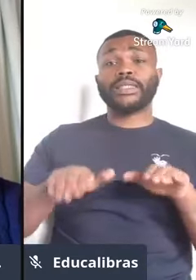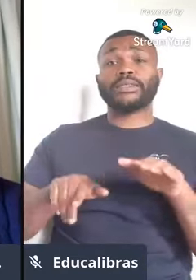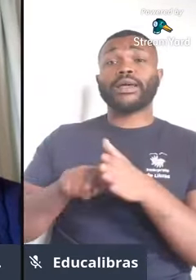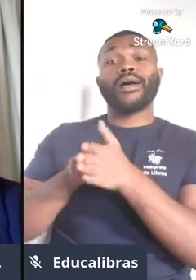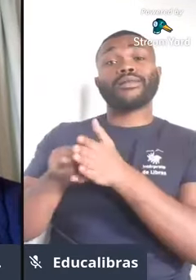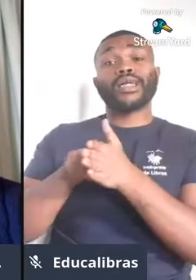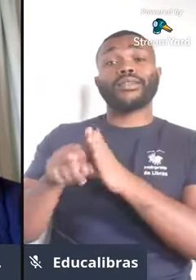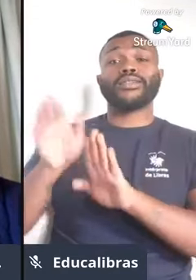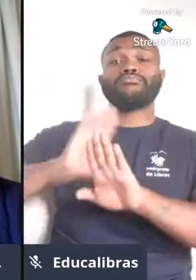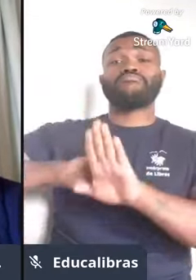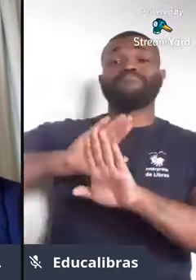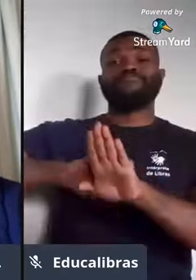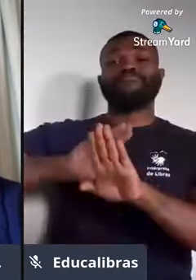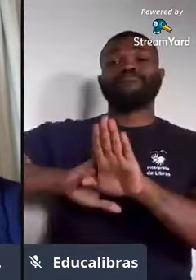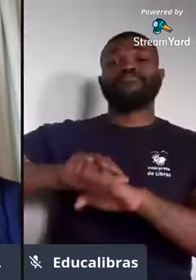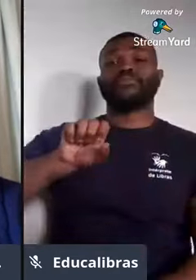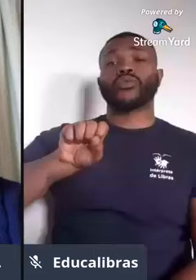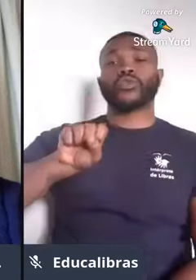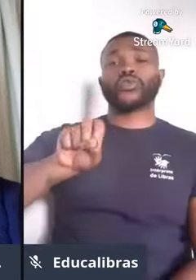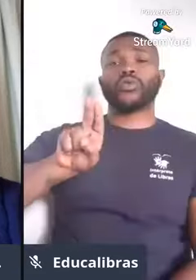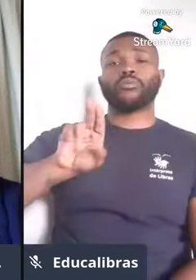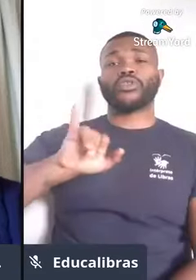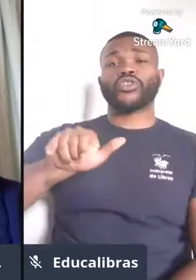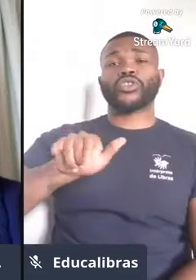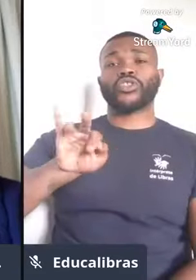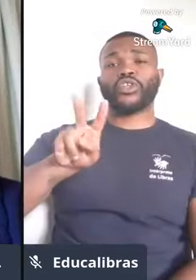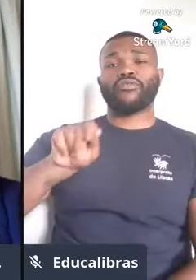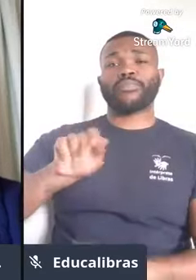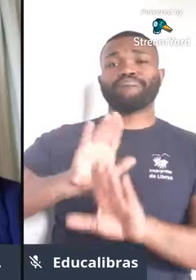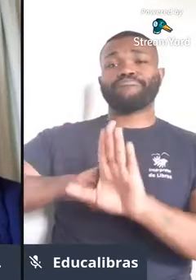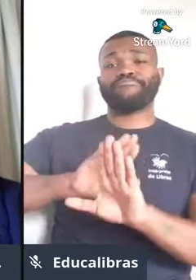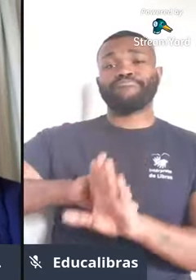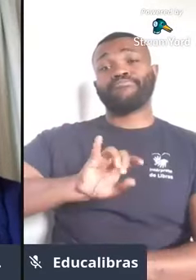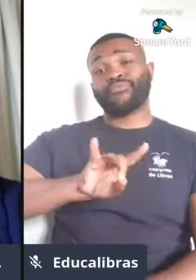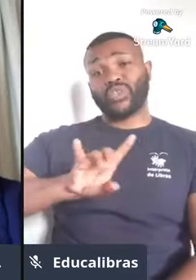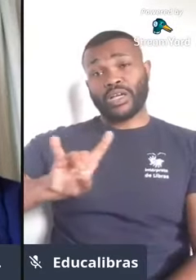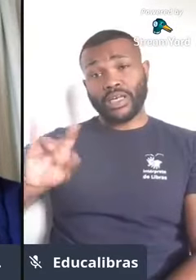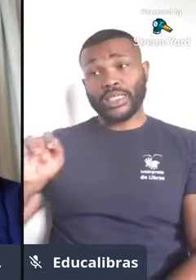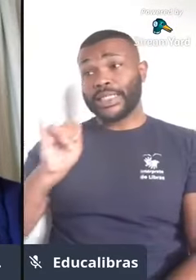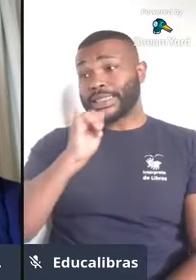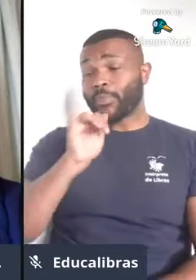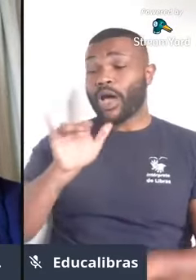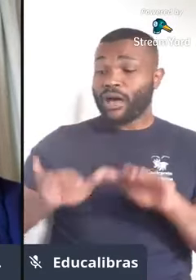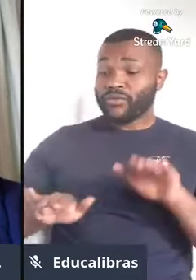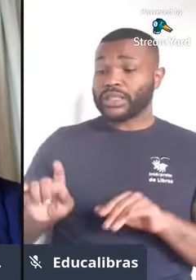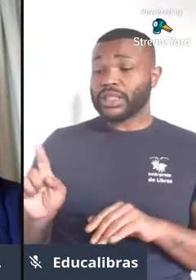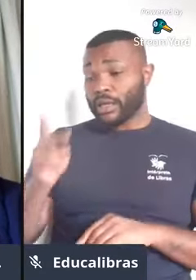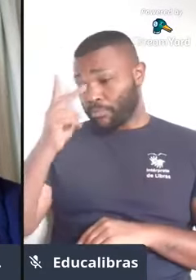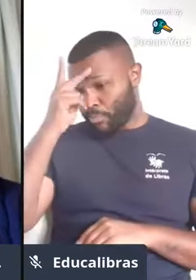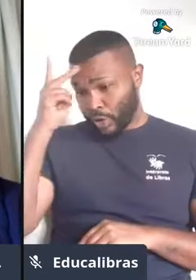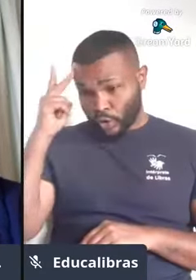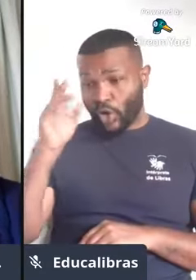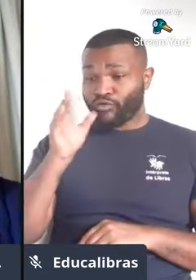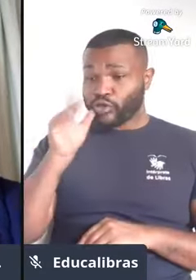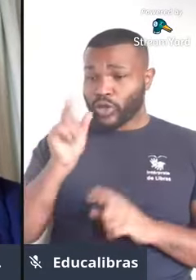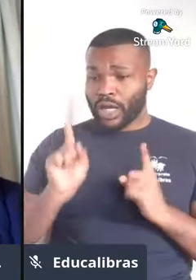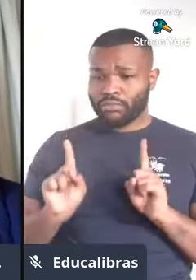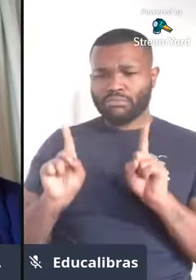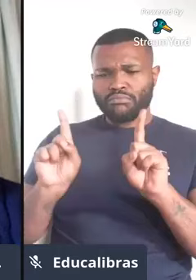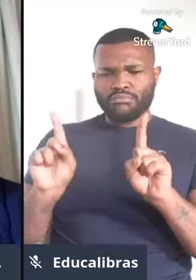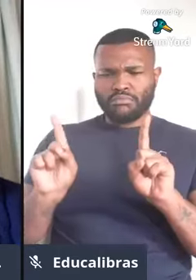e, portanto, poderemos ter situações em que dois auditores diferentes talvez chegassem a conclusões distintas. Mas